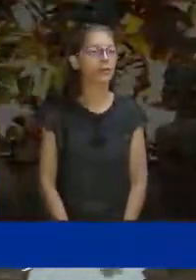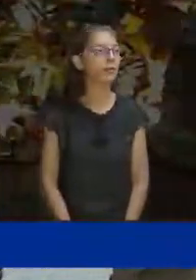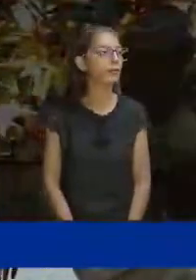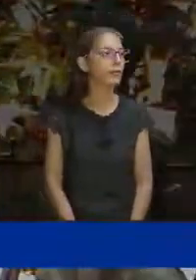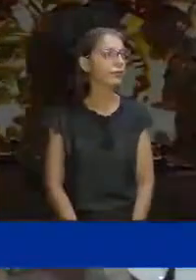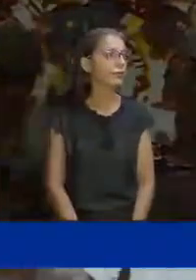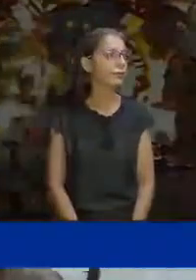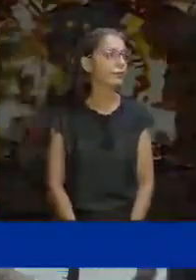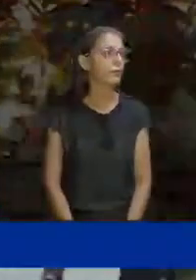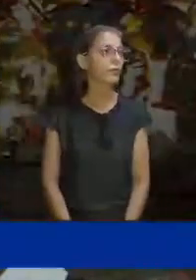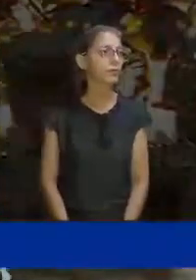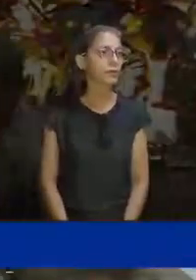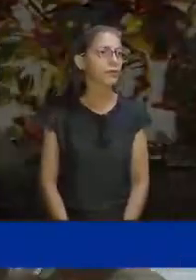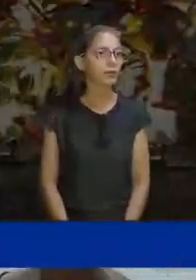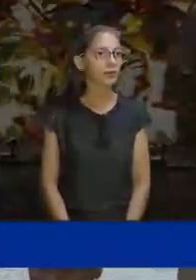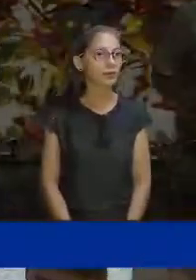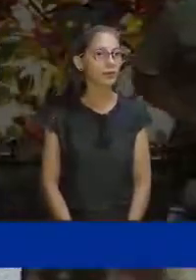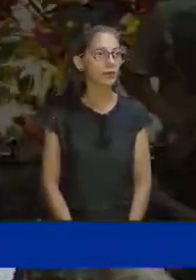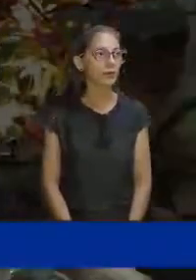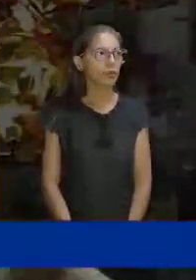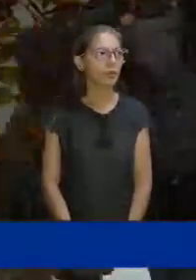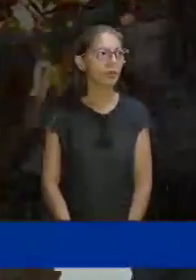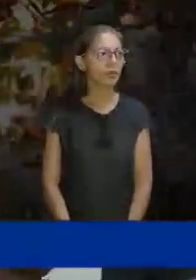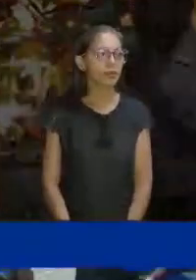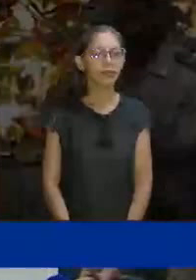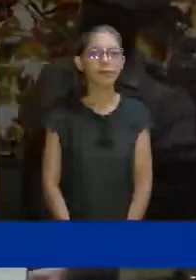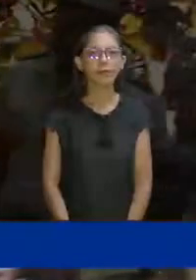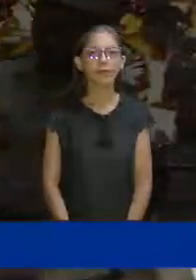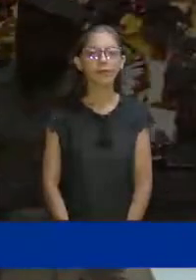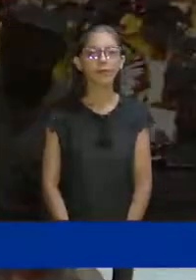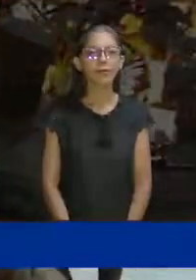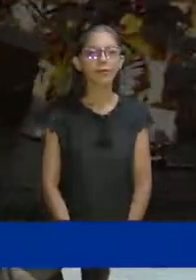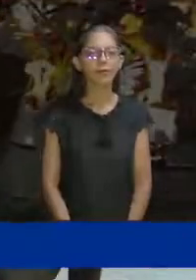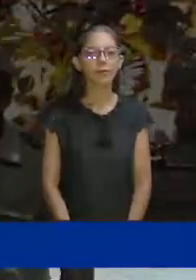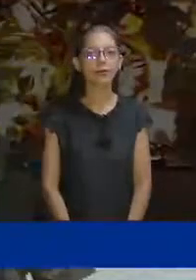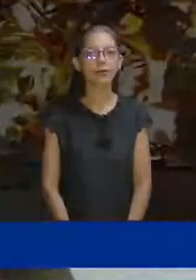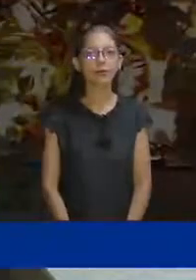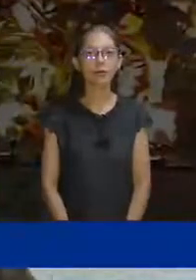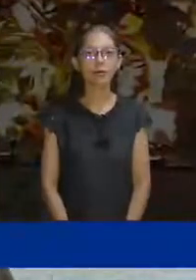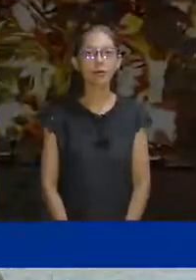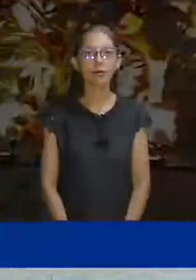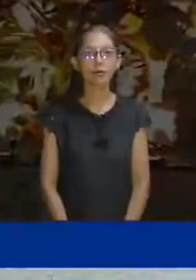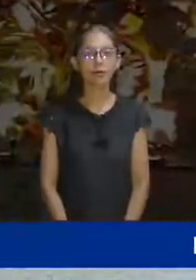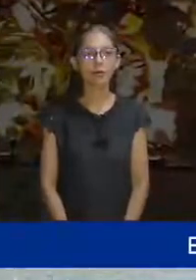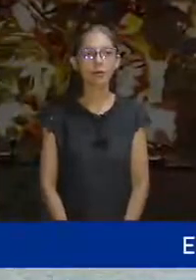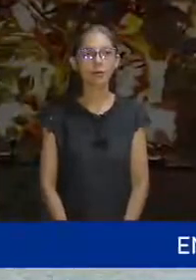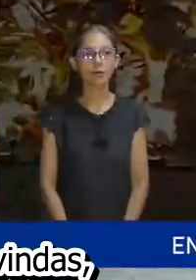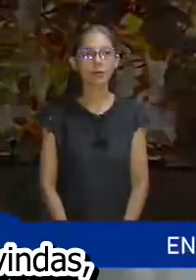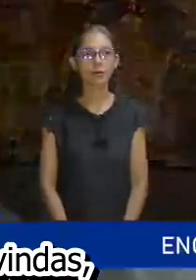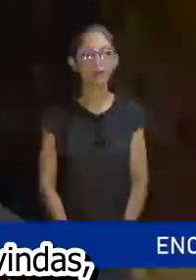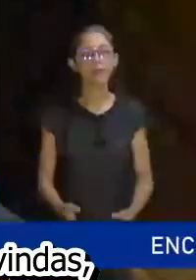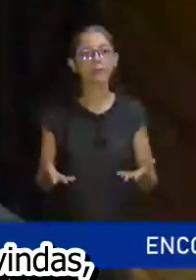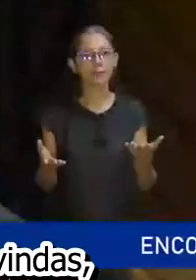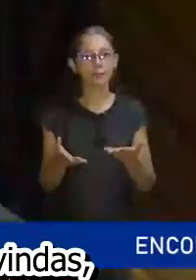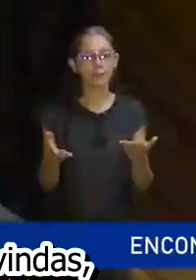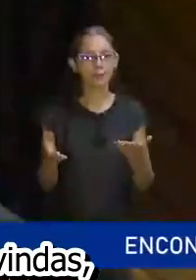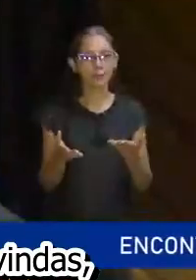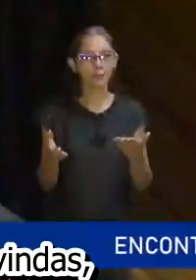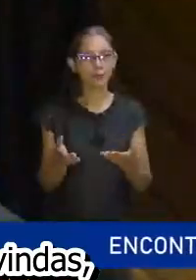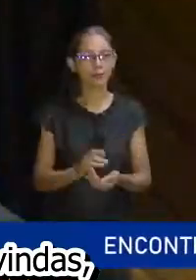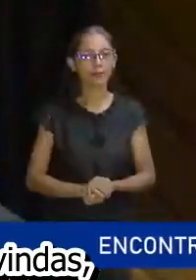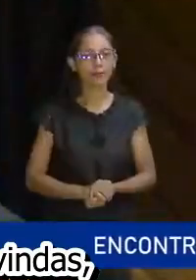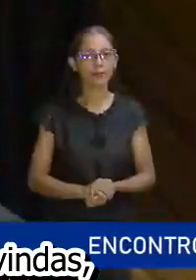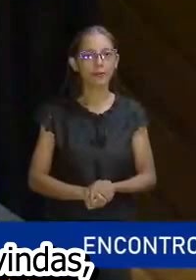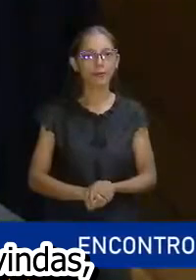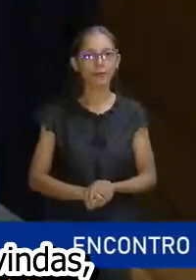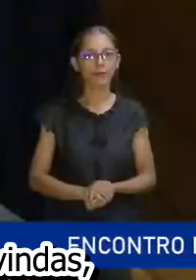Na barra inferior, 19h43, 6 de 6 de 2024. Neste momento, convidamos para fazer